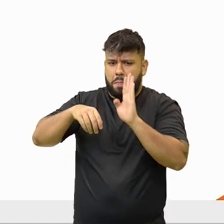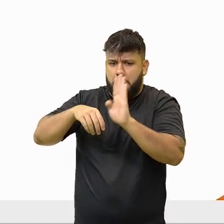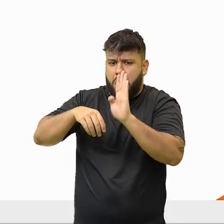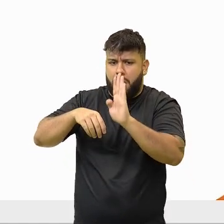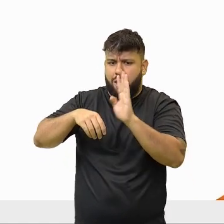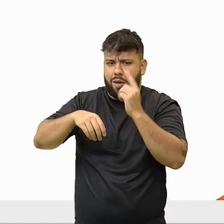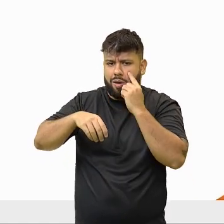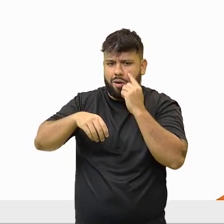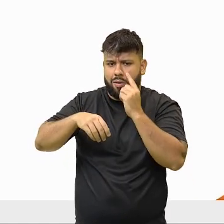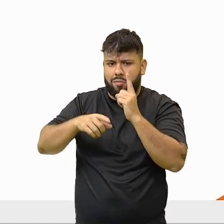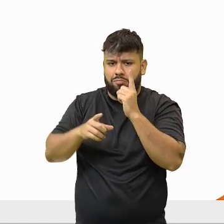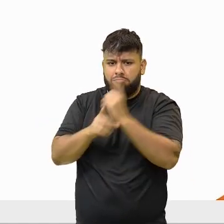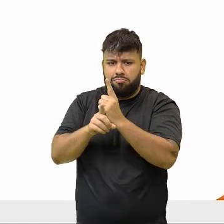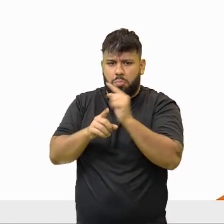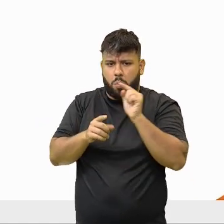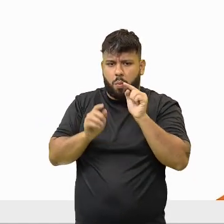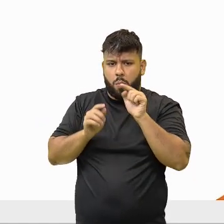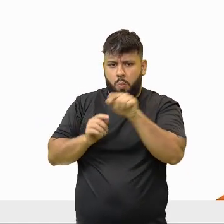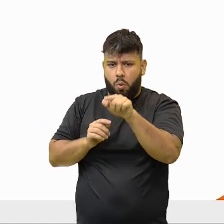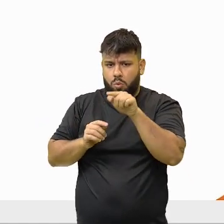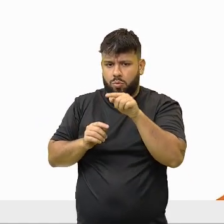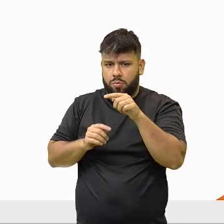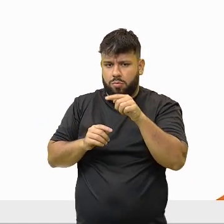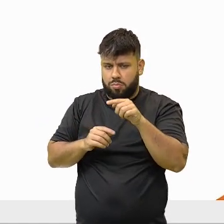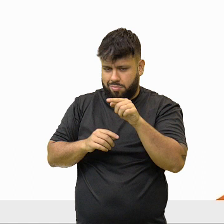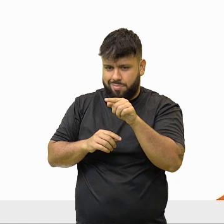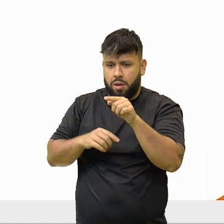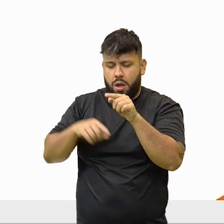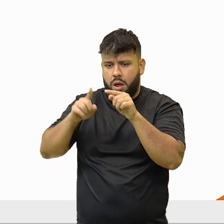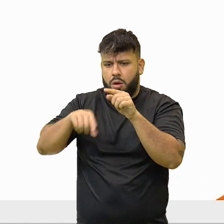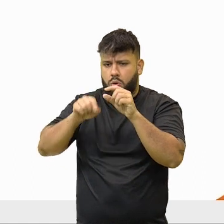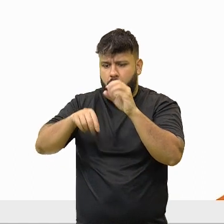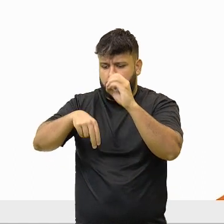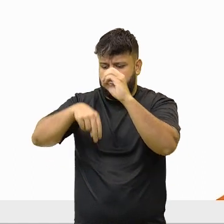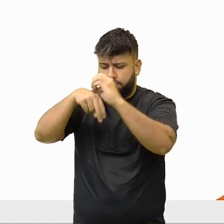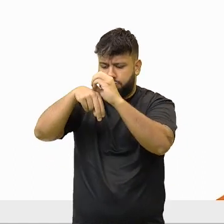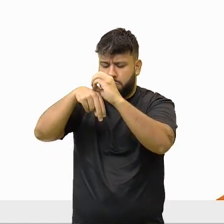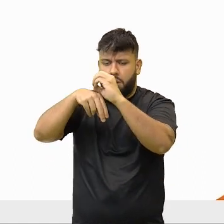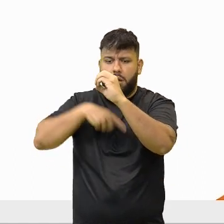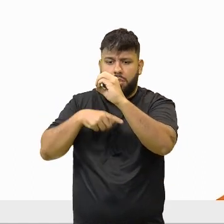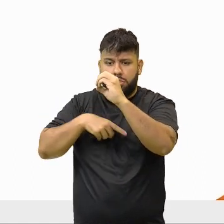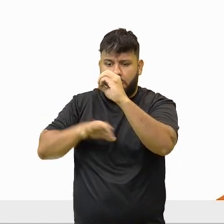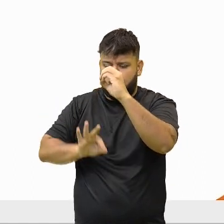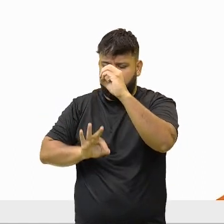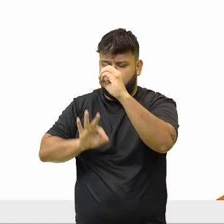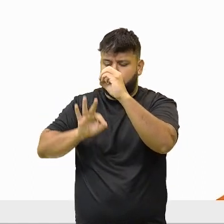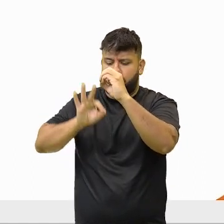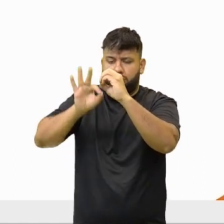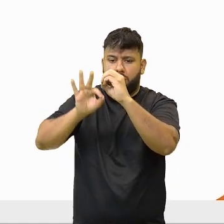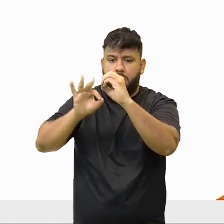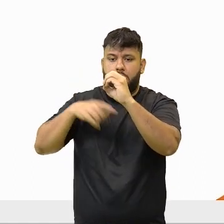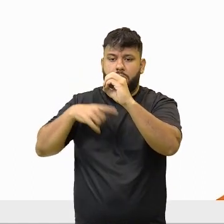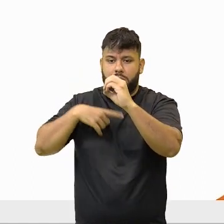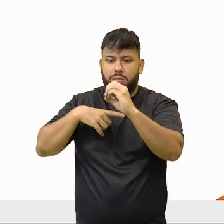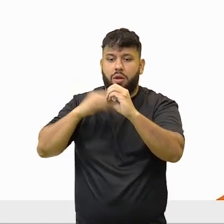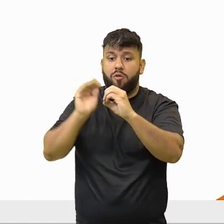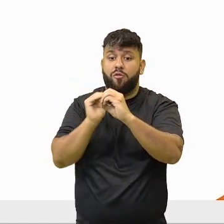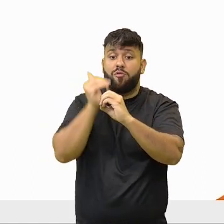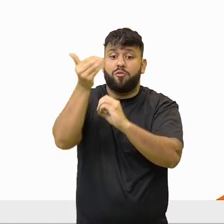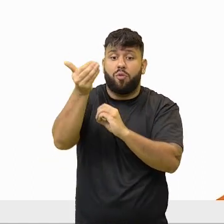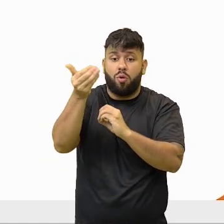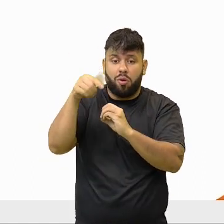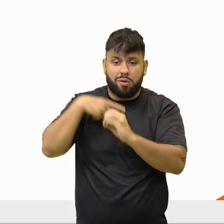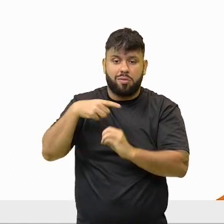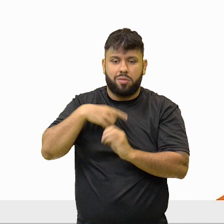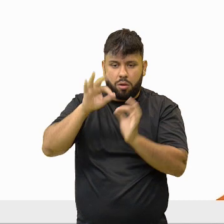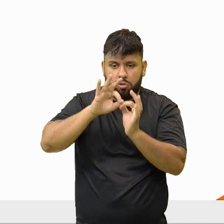figura, está ligada por um fio condutor à parte interna da nossa esfera, que é condutora. Correto? Lembra da situação, ele